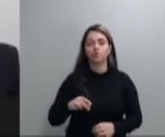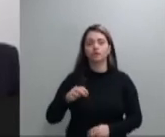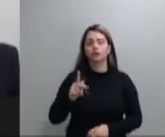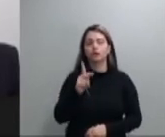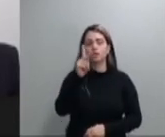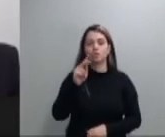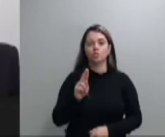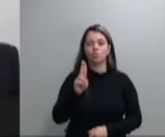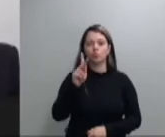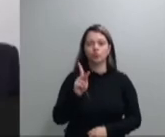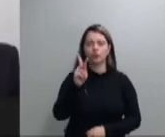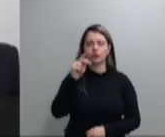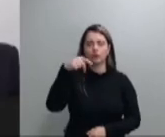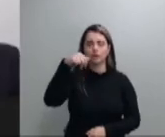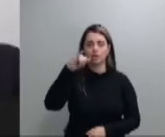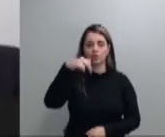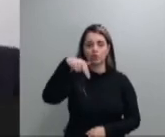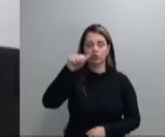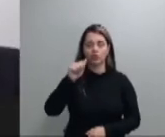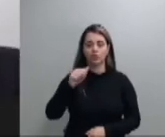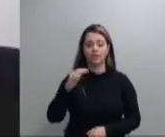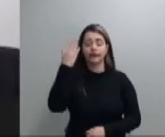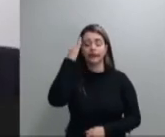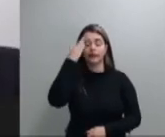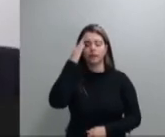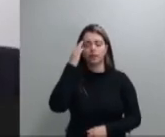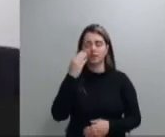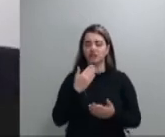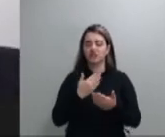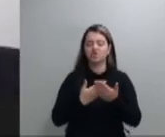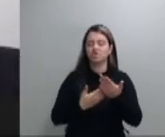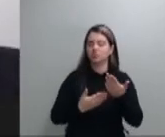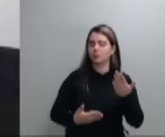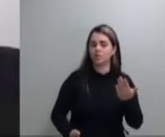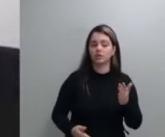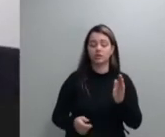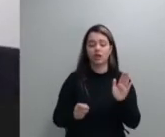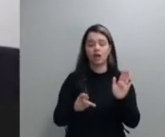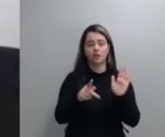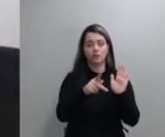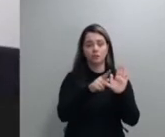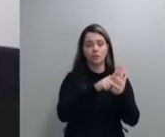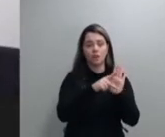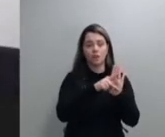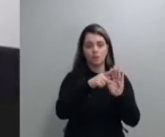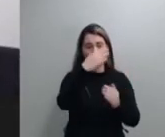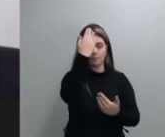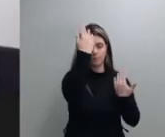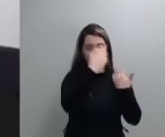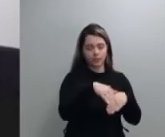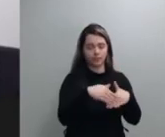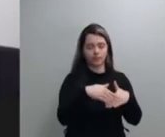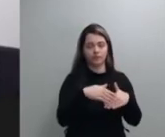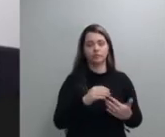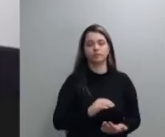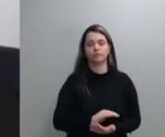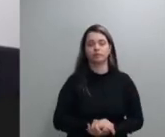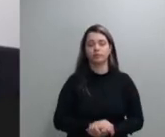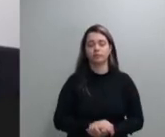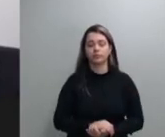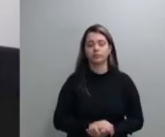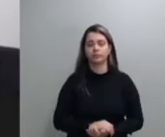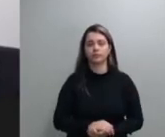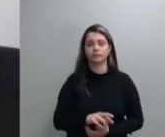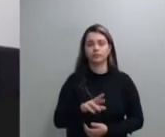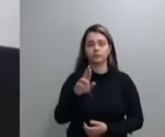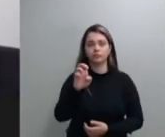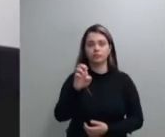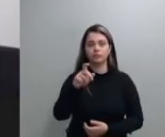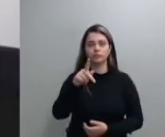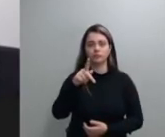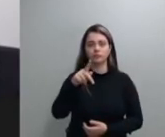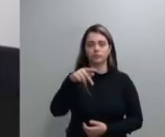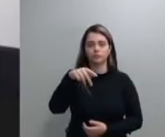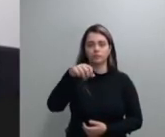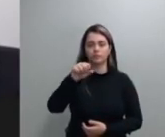ministro